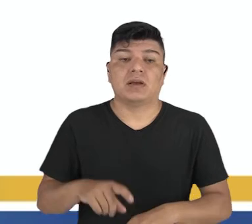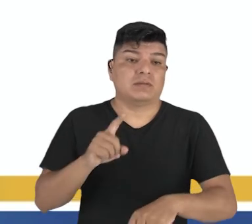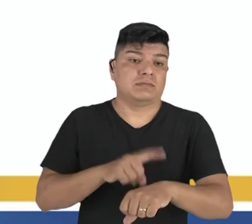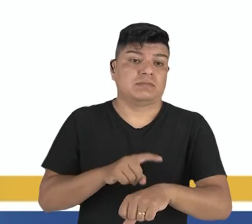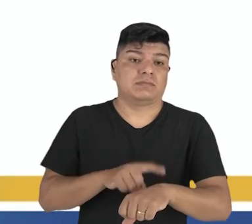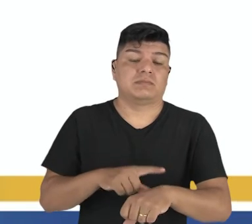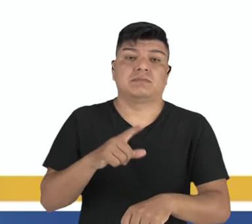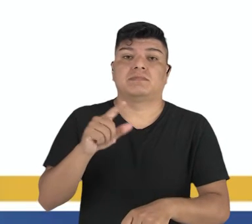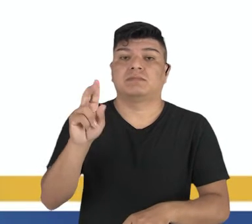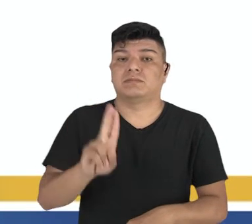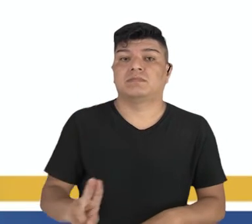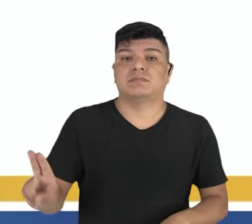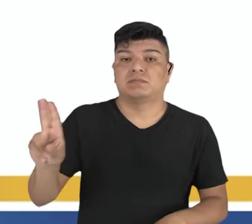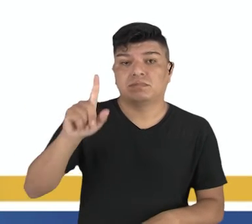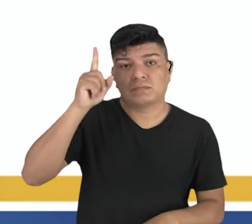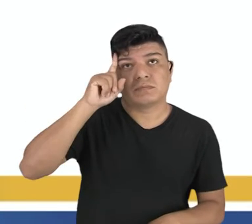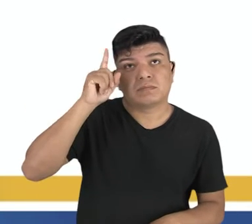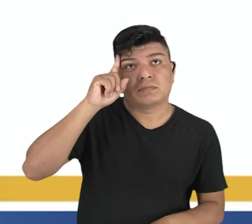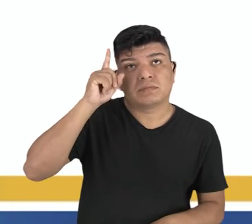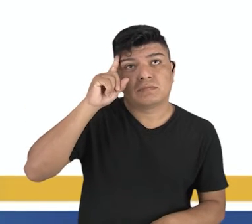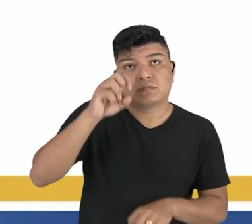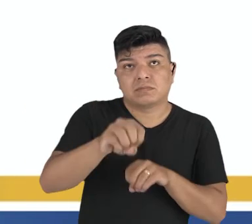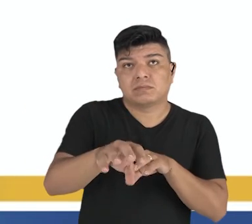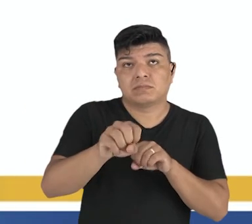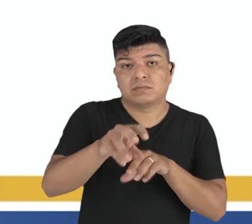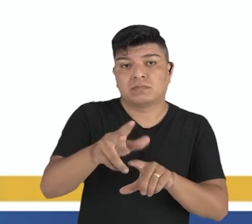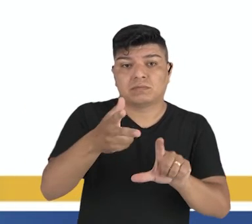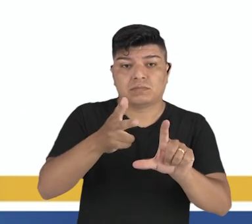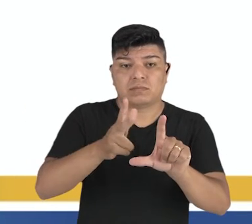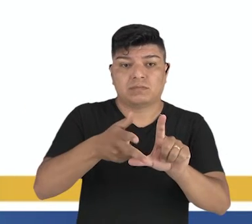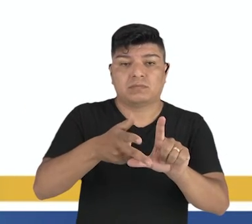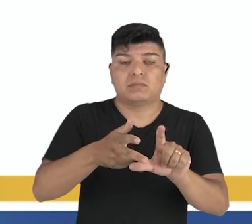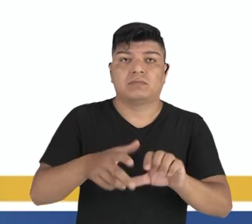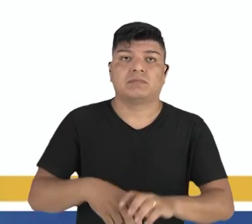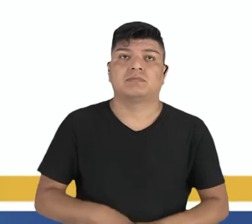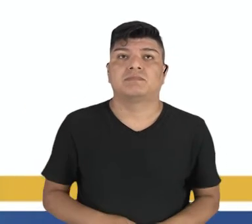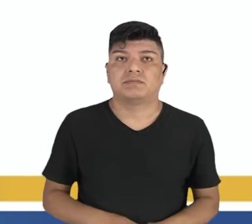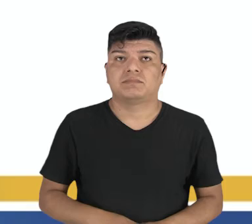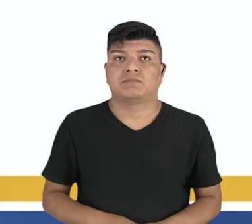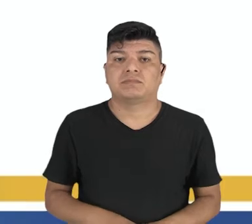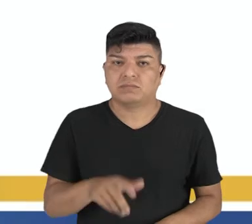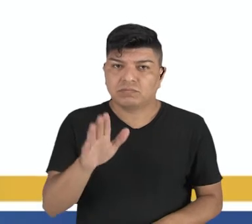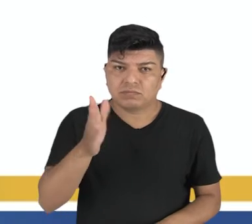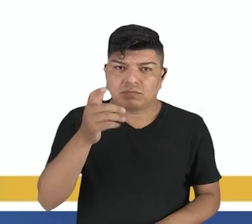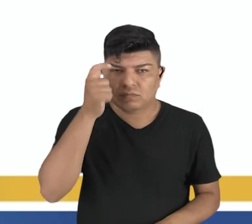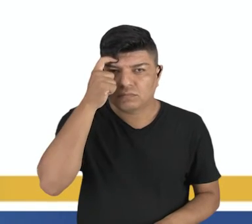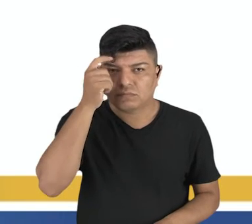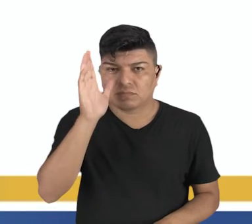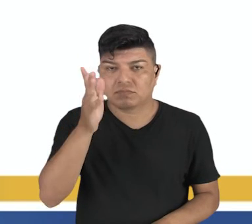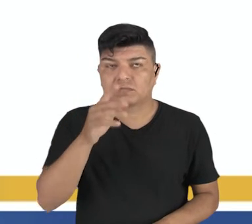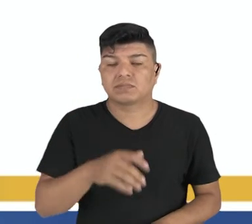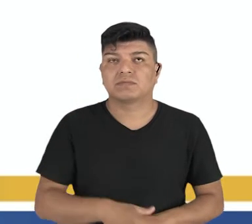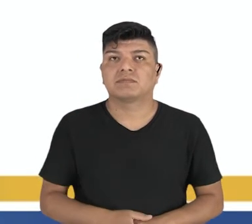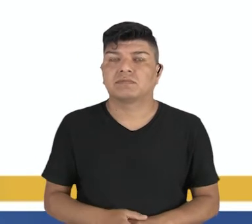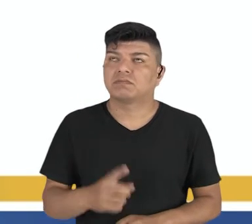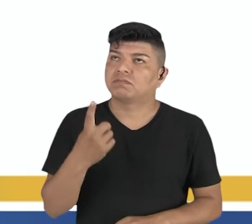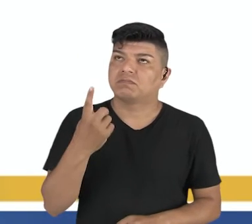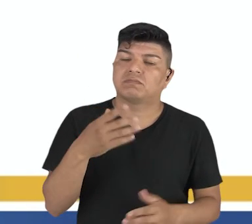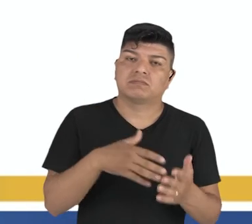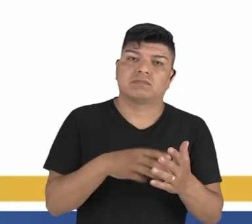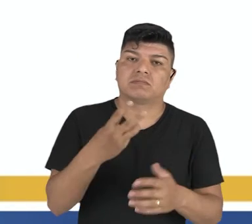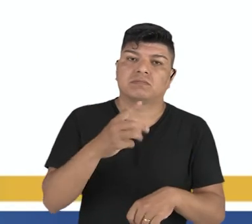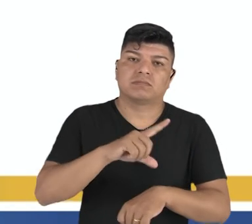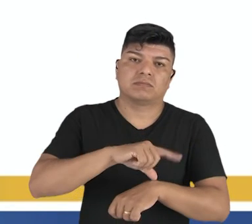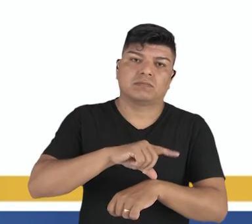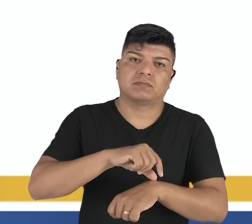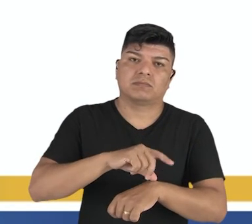gasta em média a cada dia em educação à distância? Já parou para pensar nisso? 1 a 3 horas, 3 a